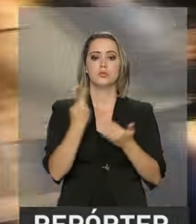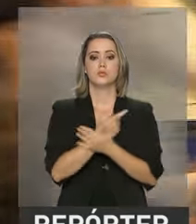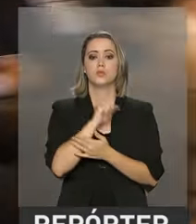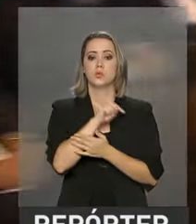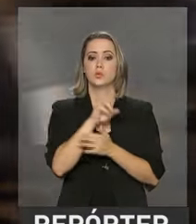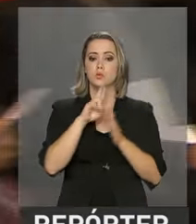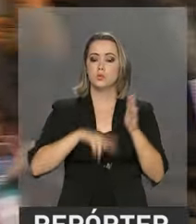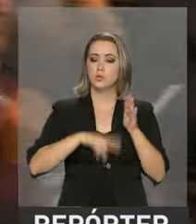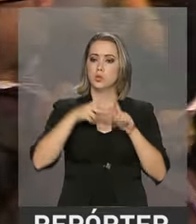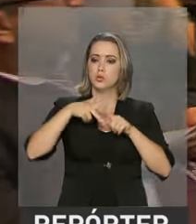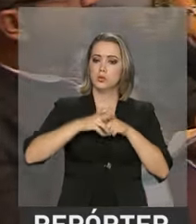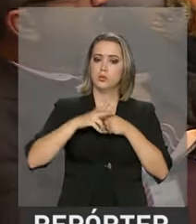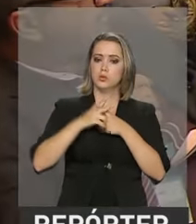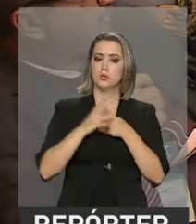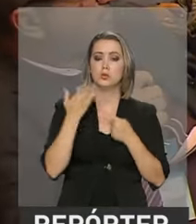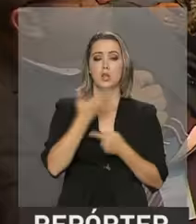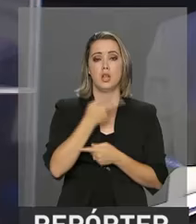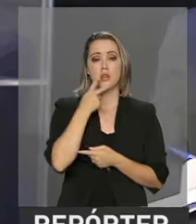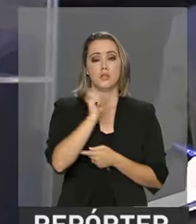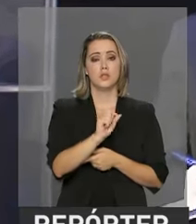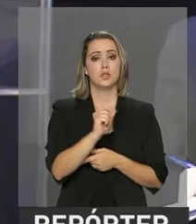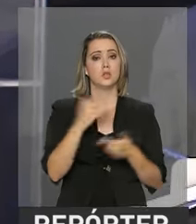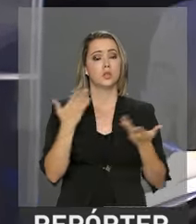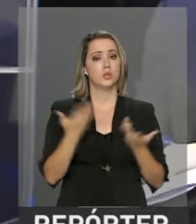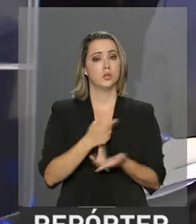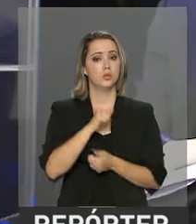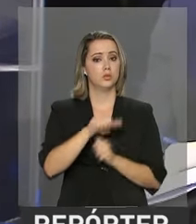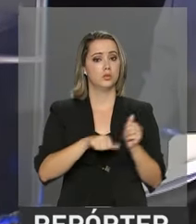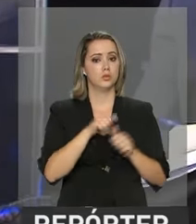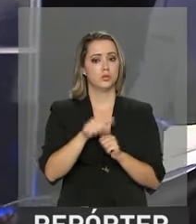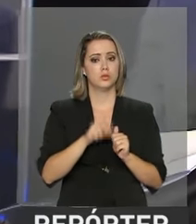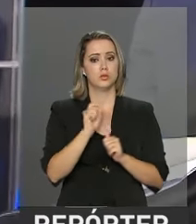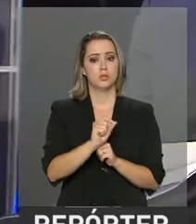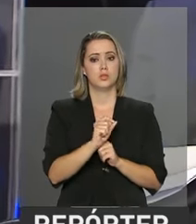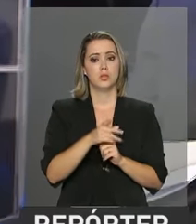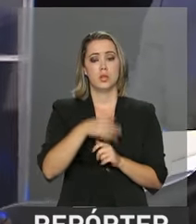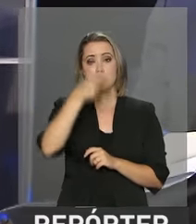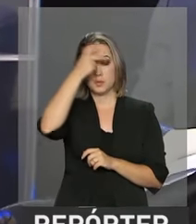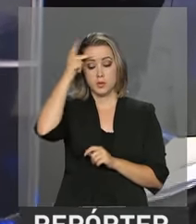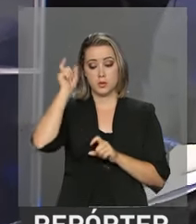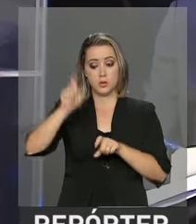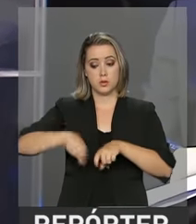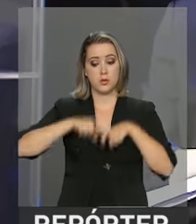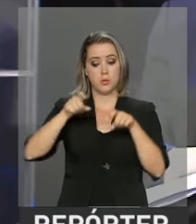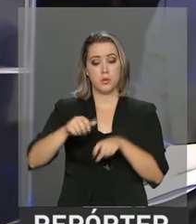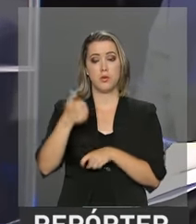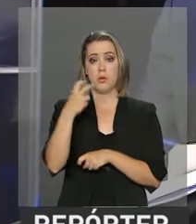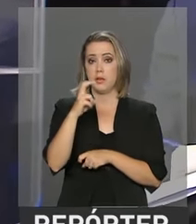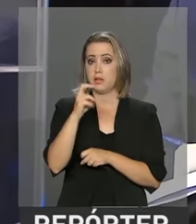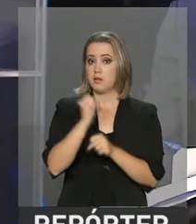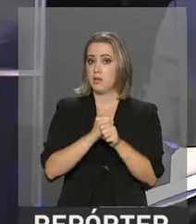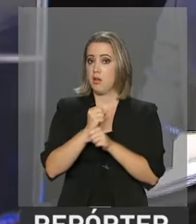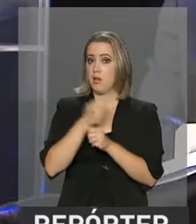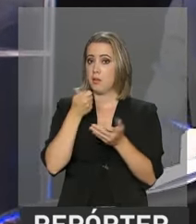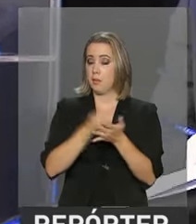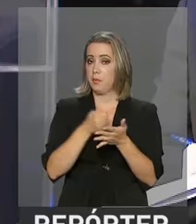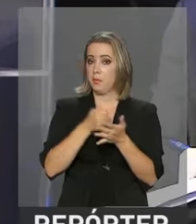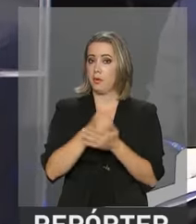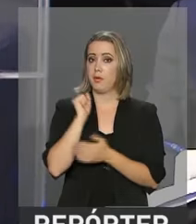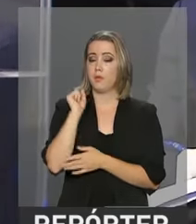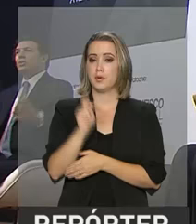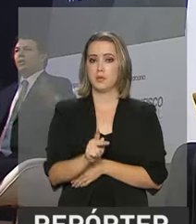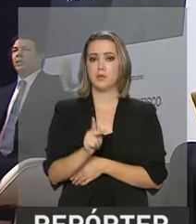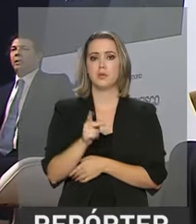ele na proposta arthur maia afirmou que os trabalhadores rurais o que vão precisar de 15 anos de contribuição para se aposentar